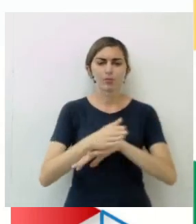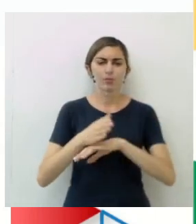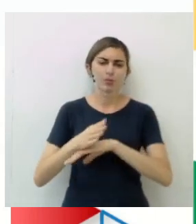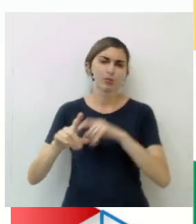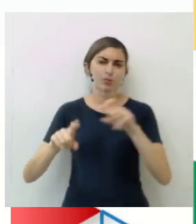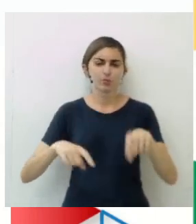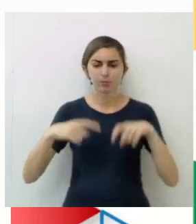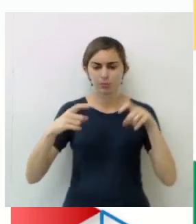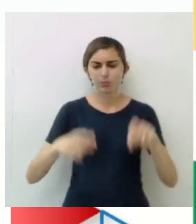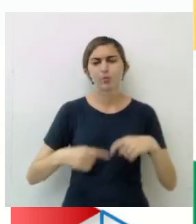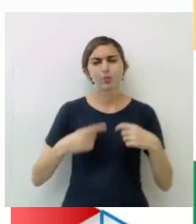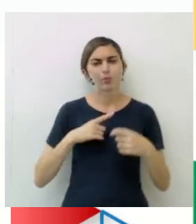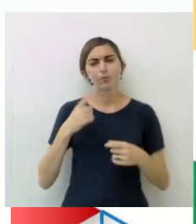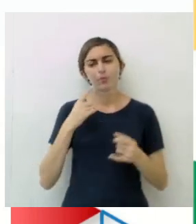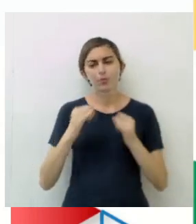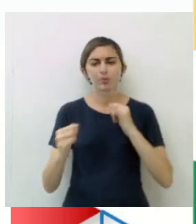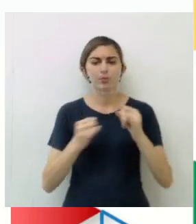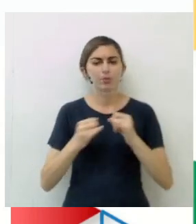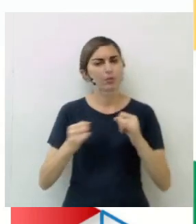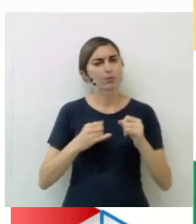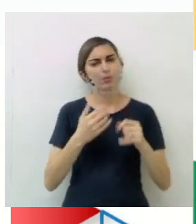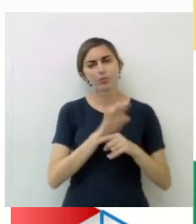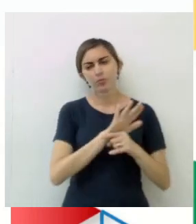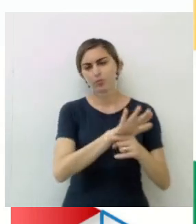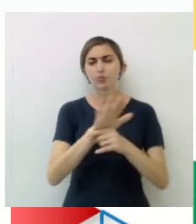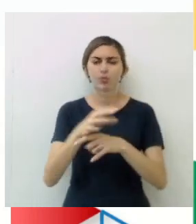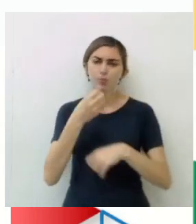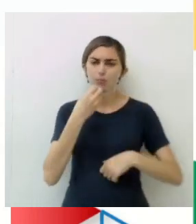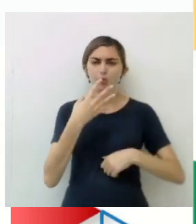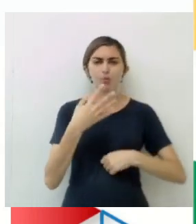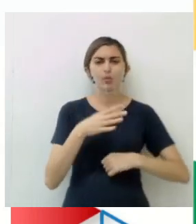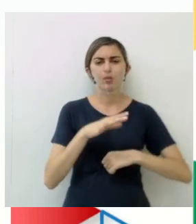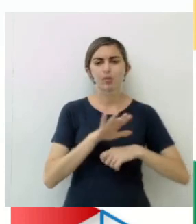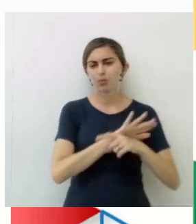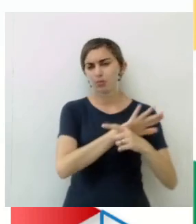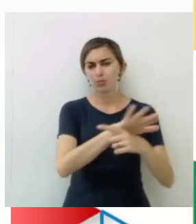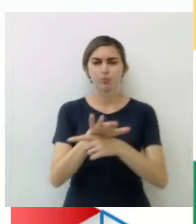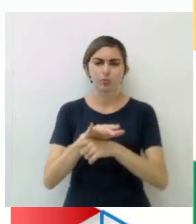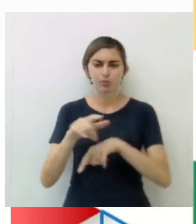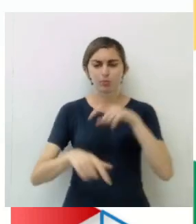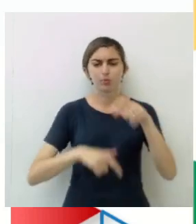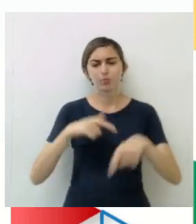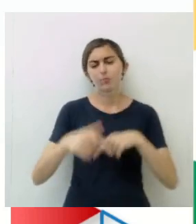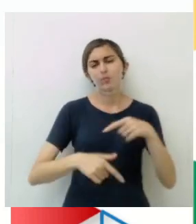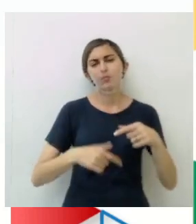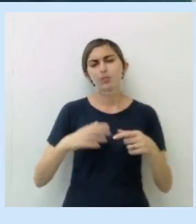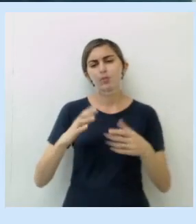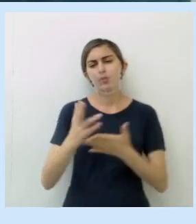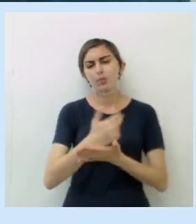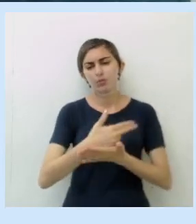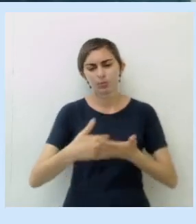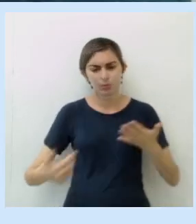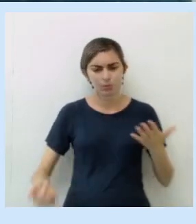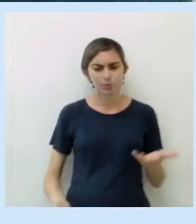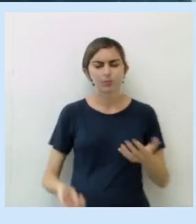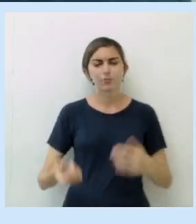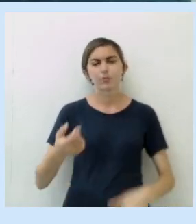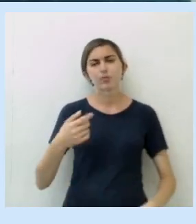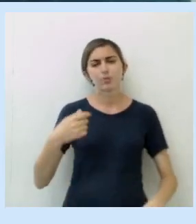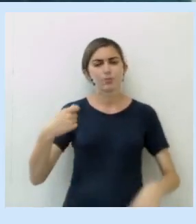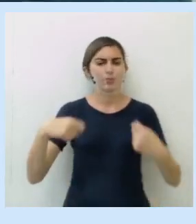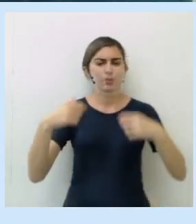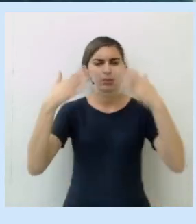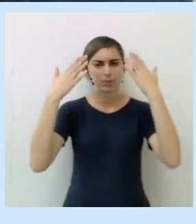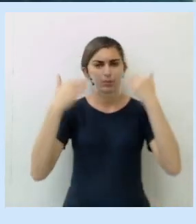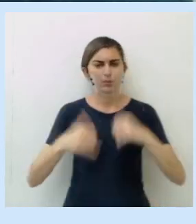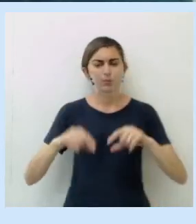campo. Então a gente vai ver que essa internet ela serve de boa ajuda. Para a gente que trabalha geografia tem a cartografia, então aí precisa saber